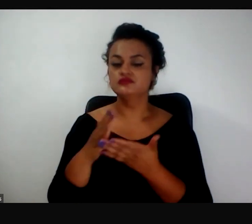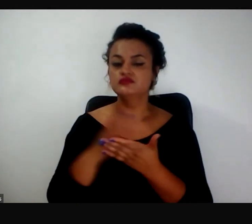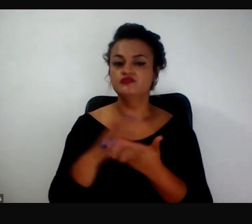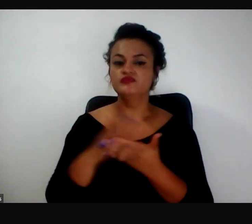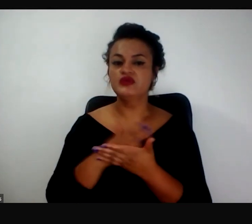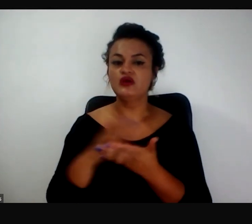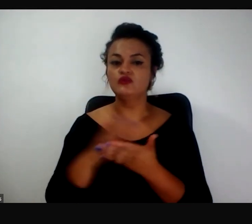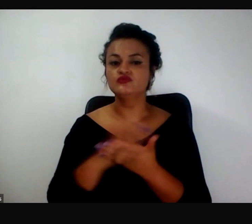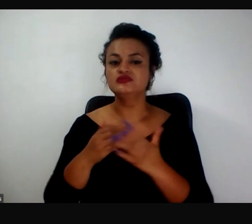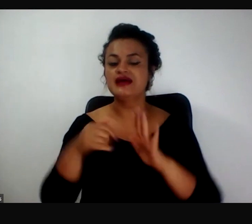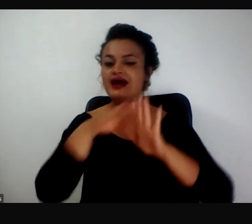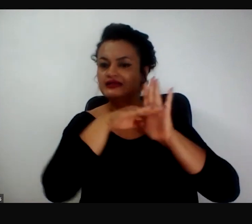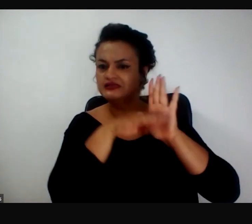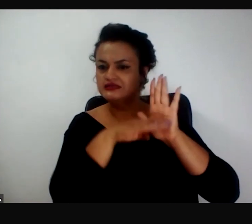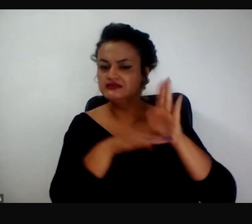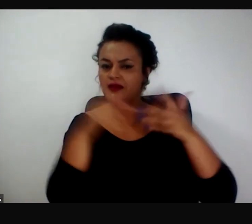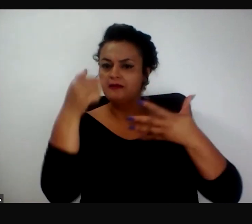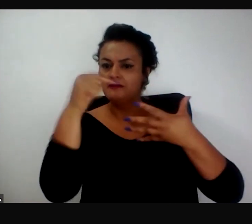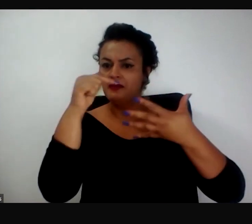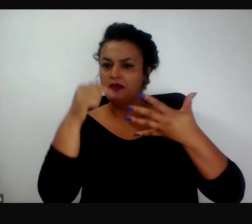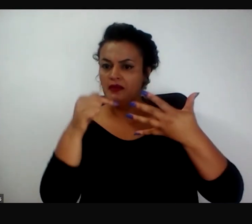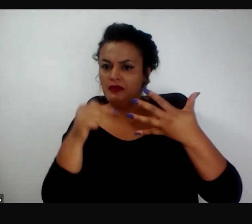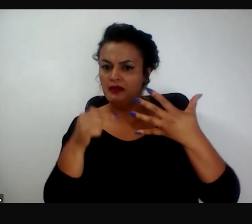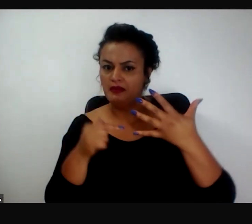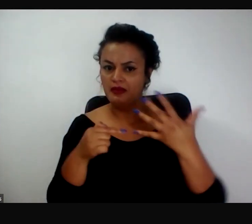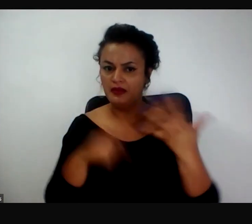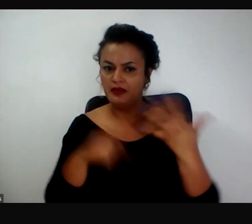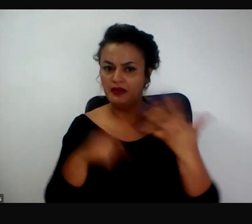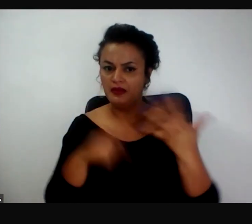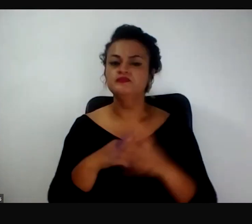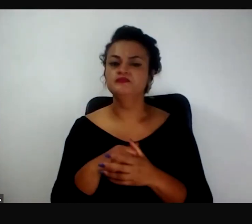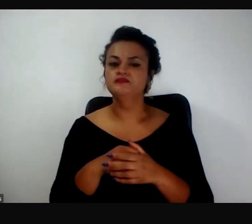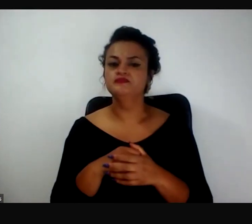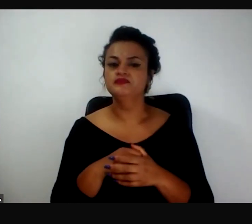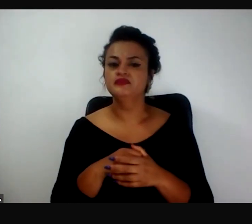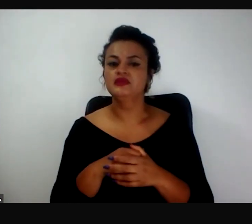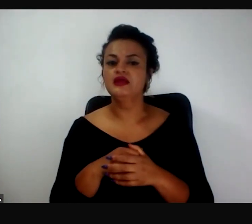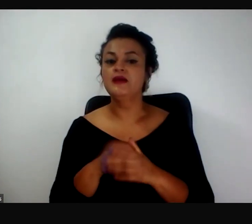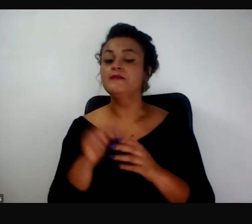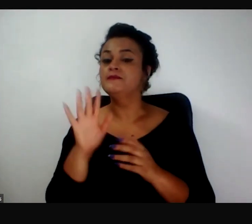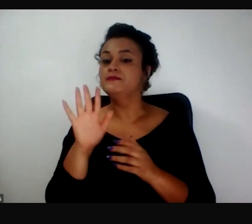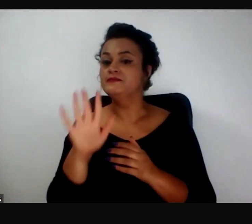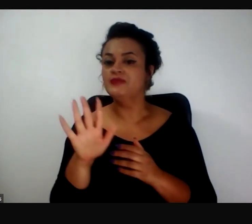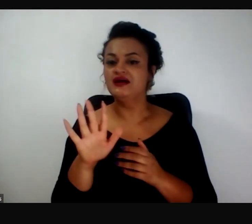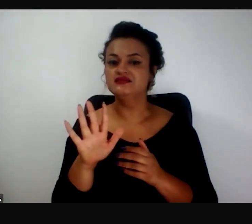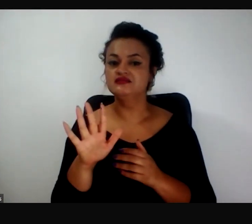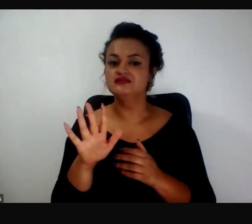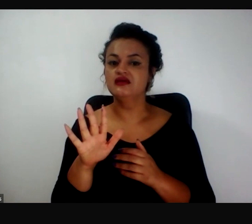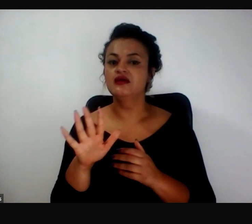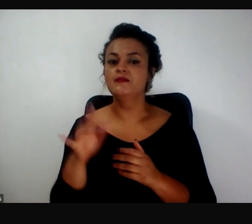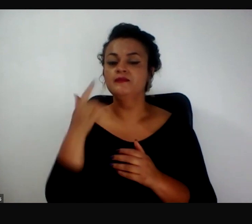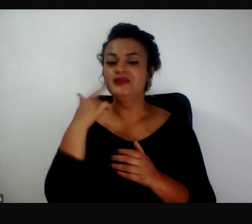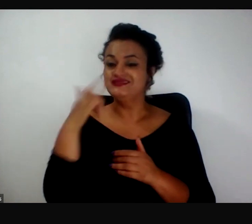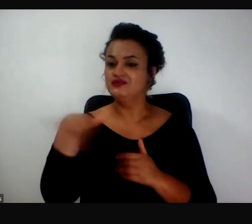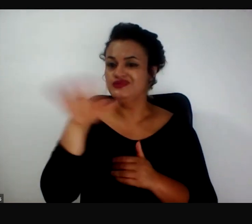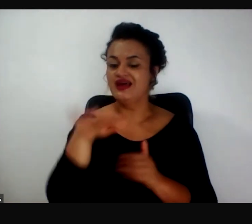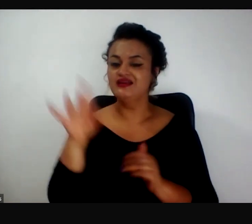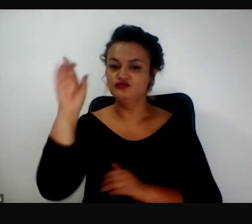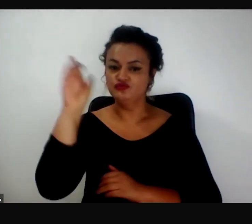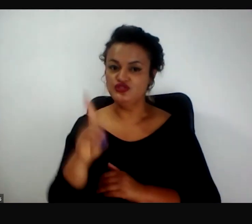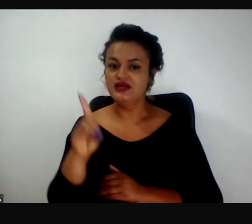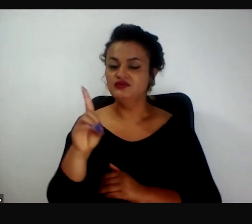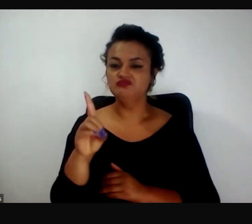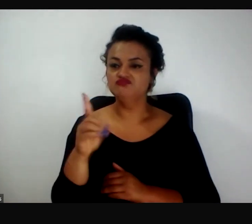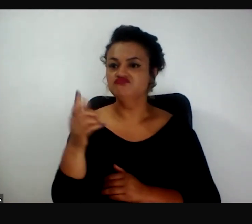à lista, ao elenco de fontes do direito. Mas não falava entre as fontes do direito, nem